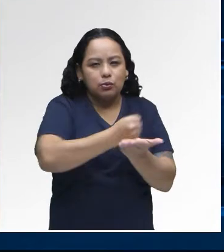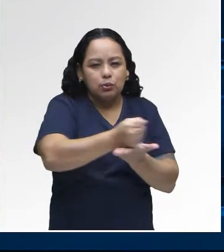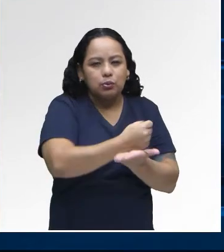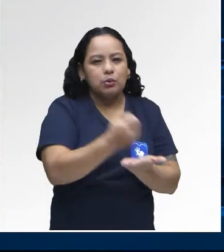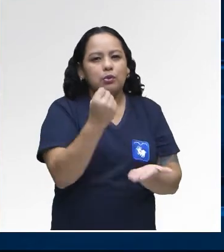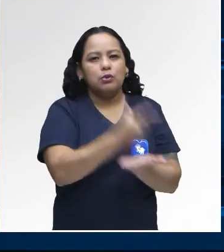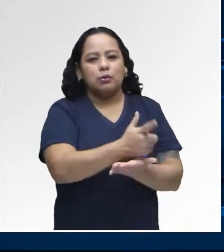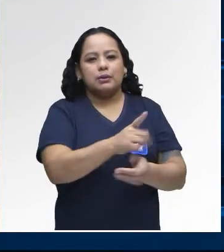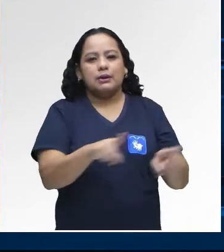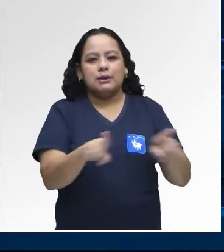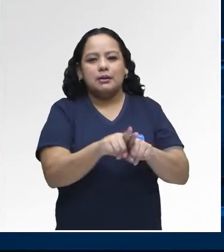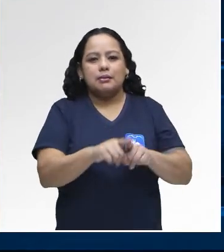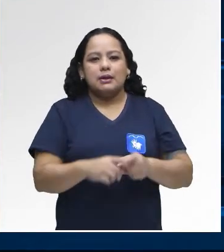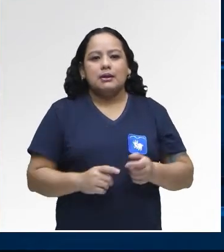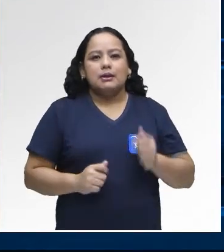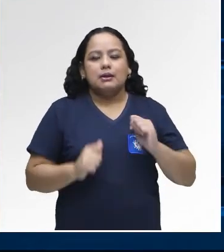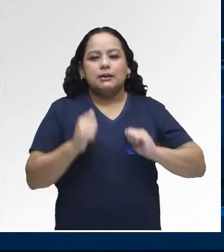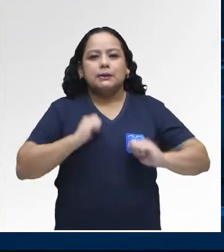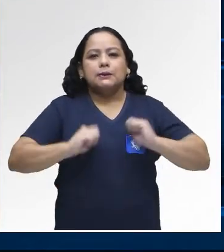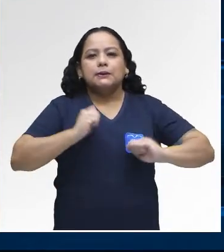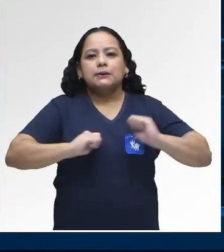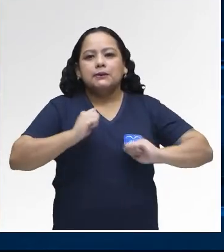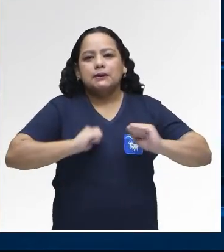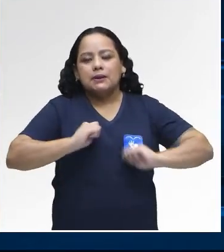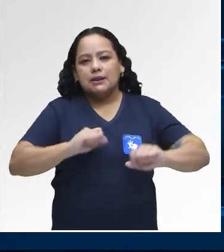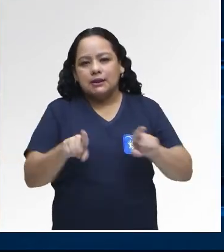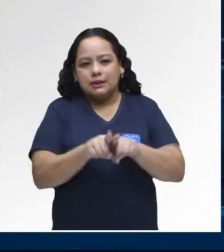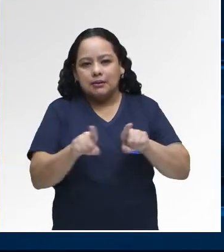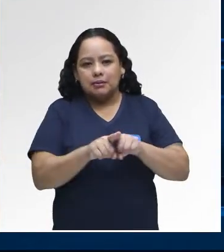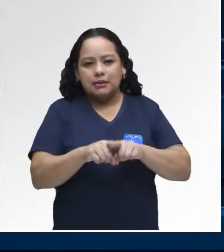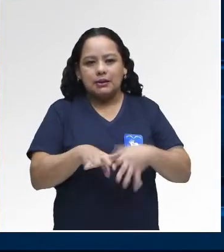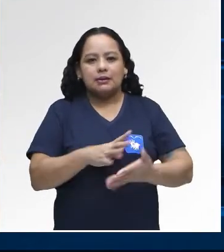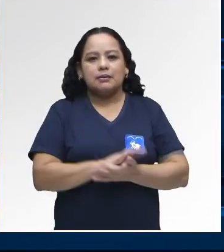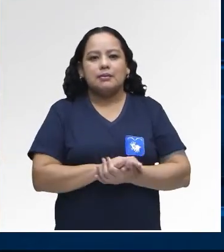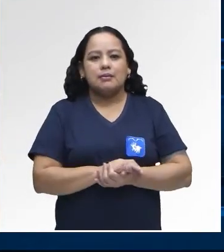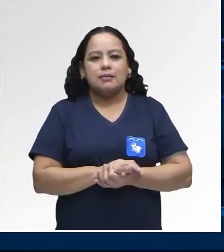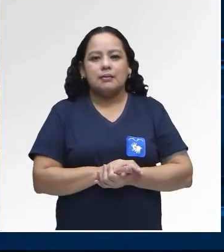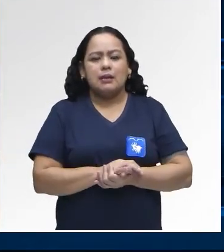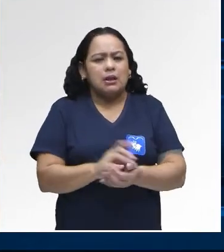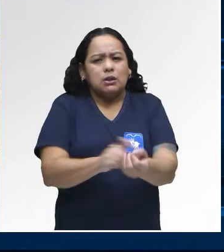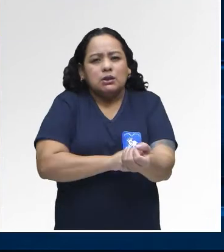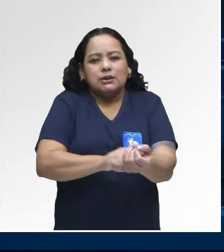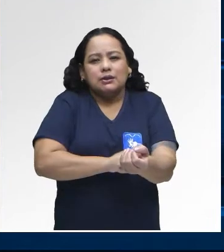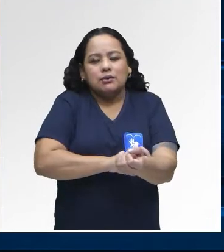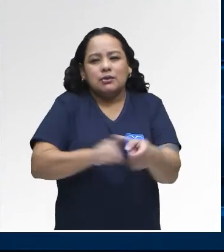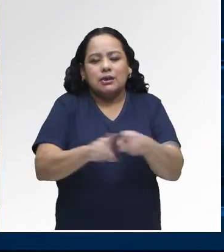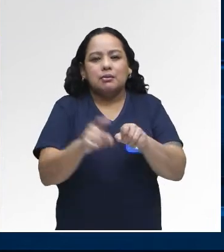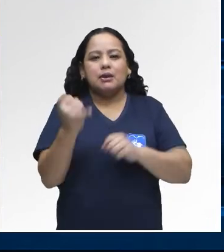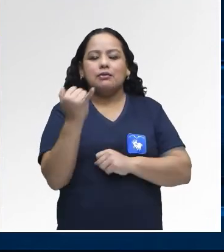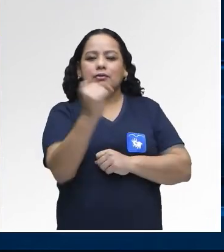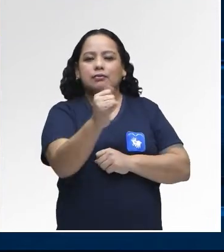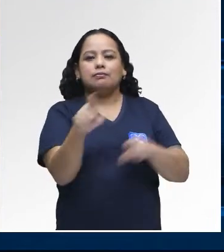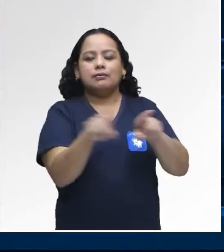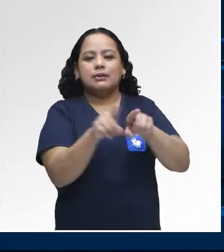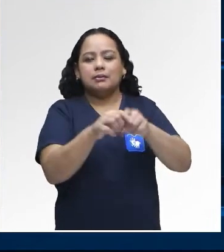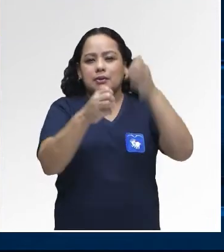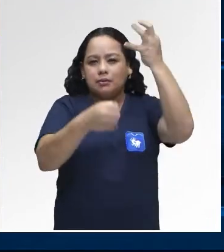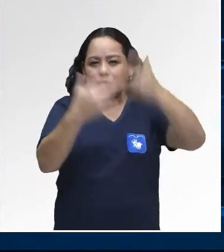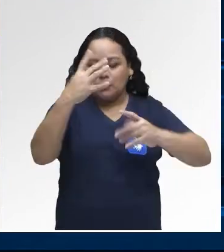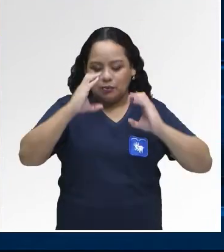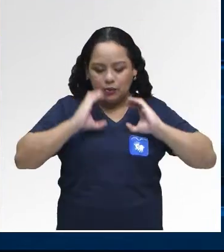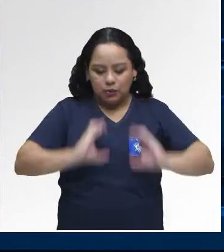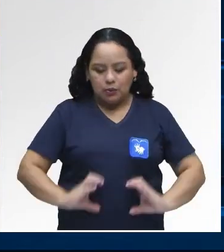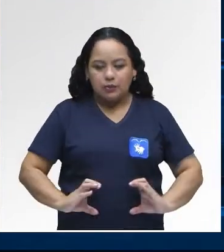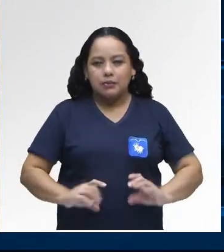ansiedade também é uma das consequências, a agitação e outros, como eu falei para vocês, do